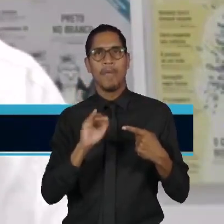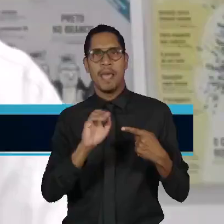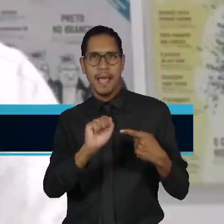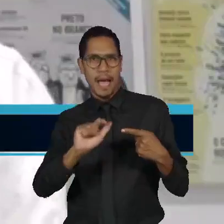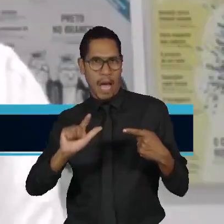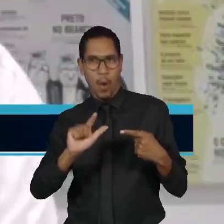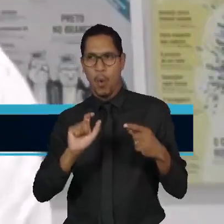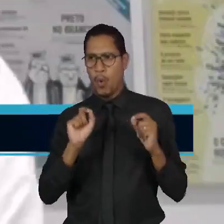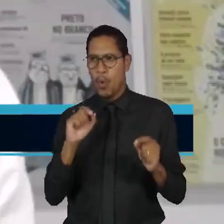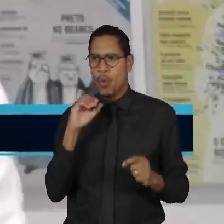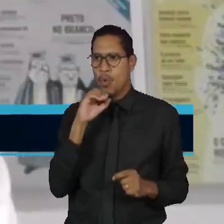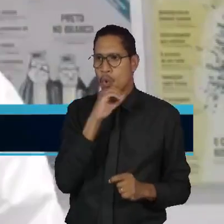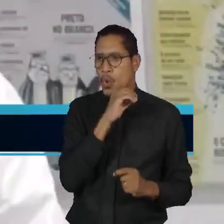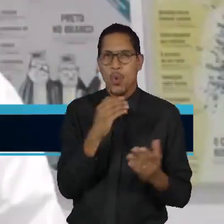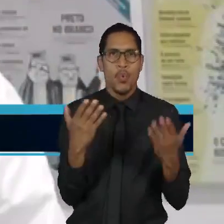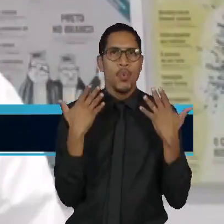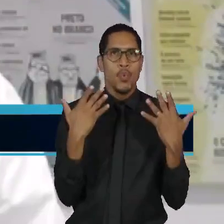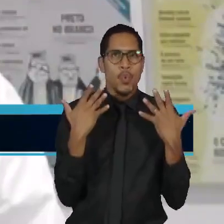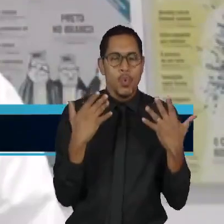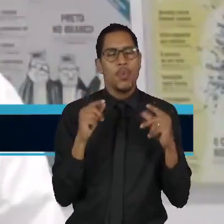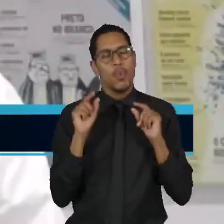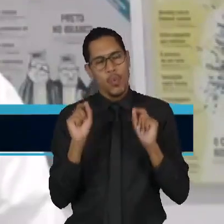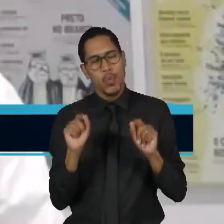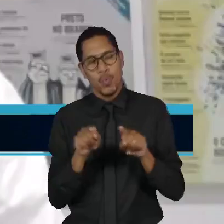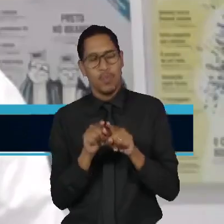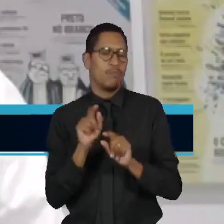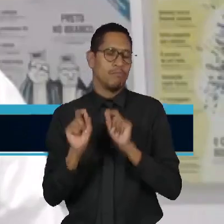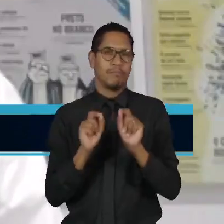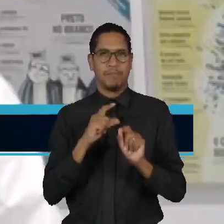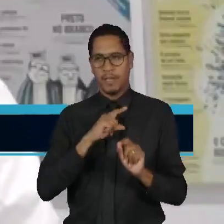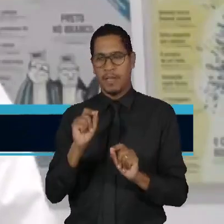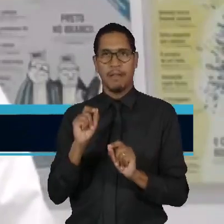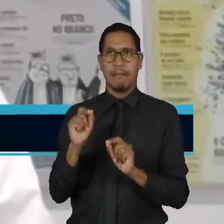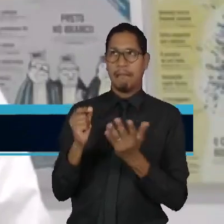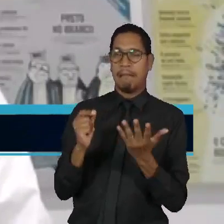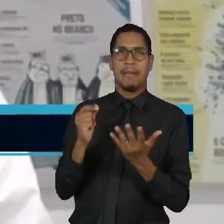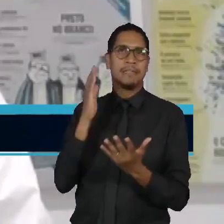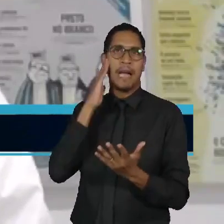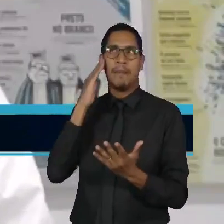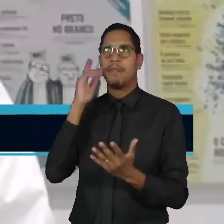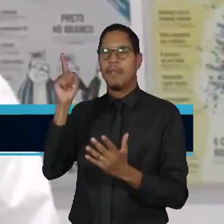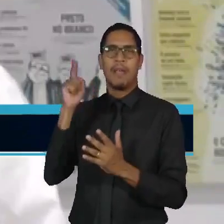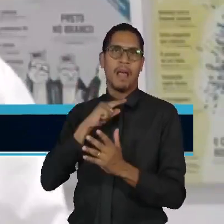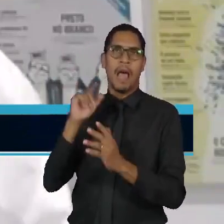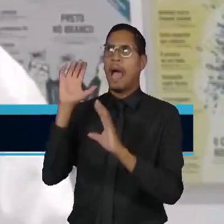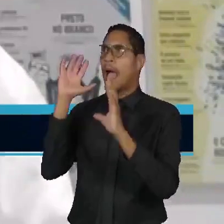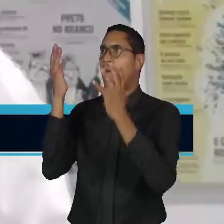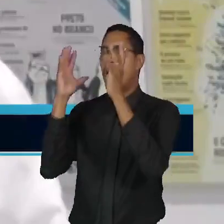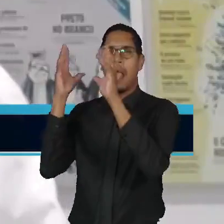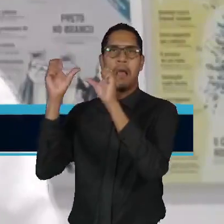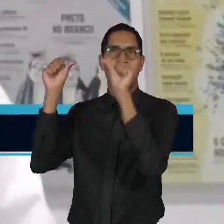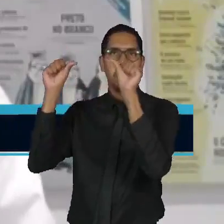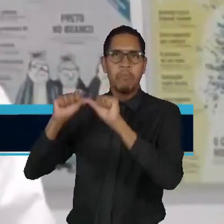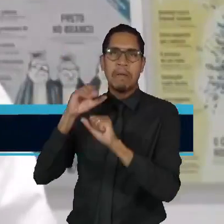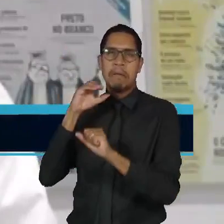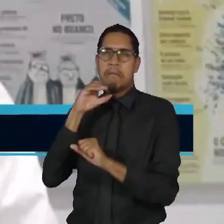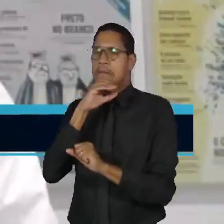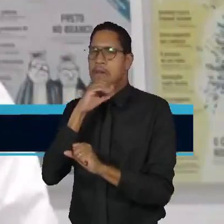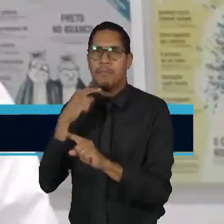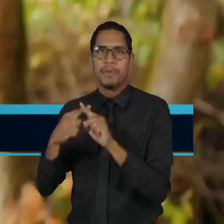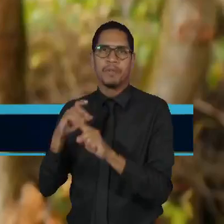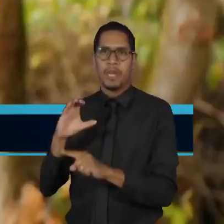mais eficiente do que o Brasil. A crise climática é uma crise, evidentemente, de carbono, aquecimento, mas ela também é uma crise